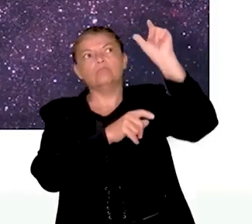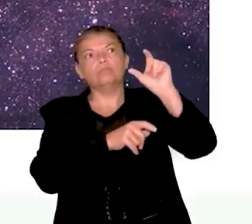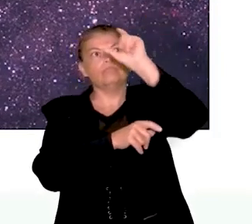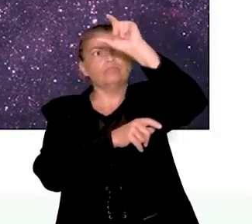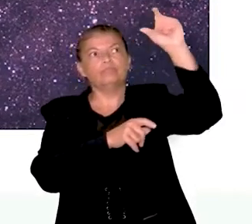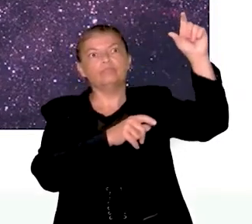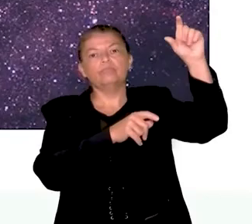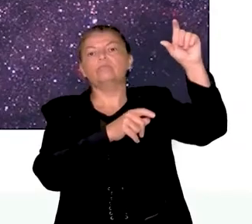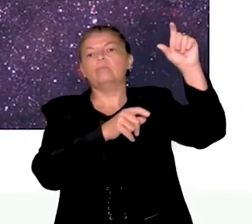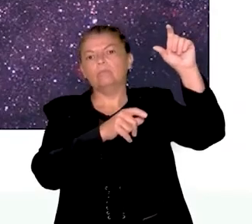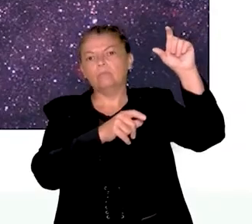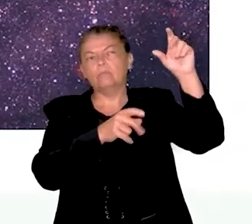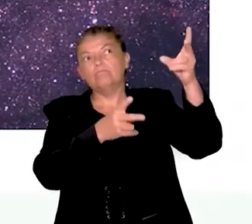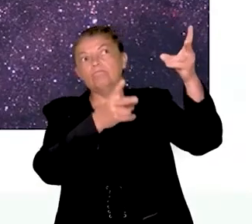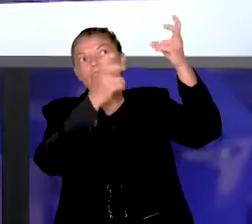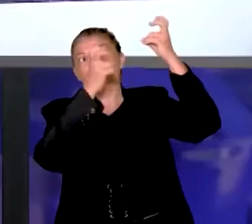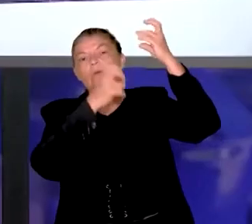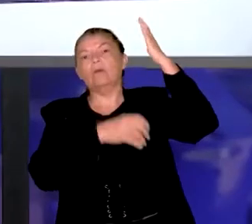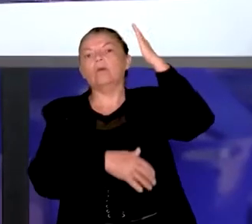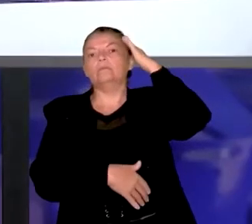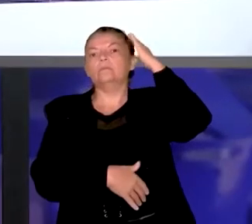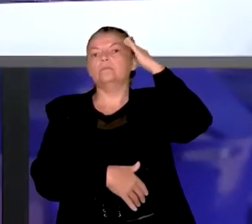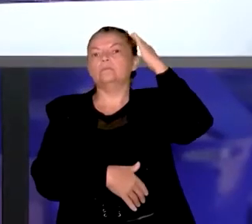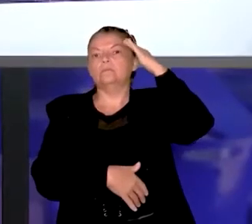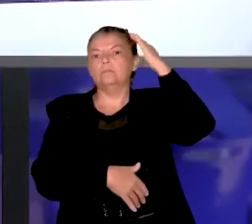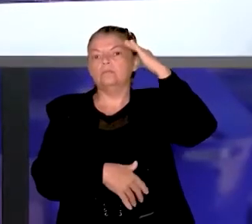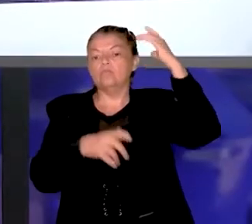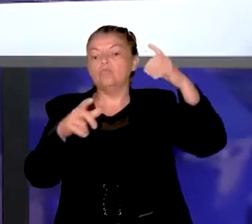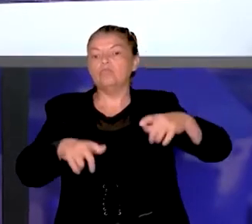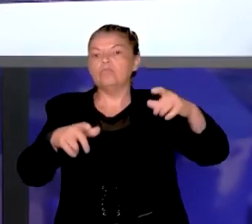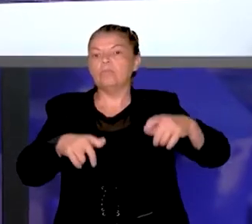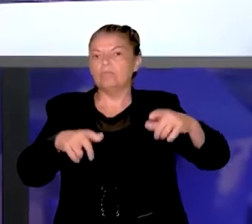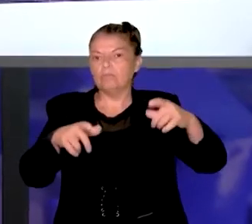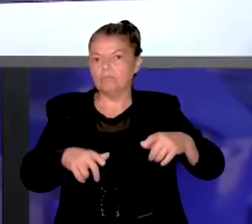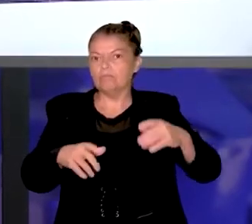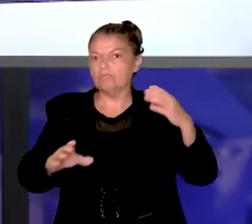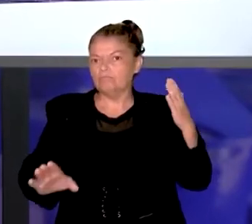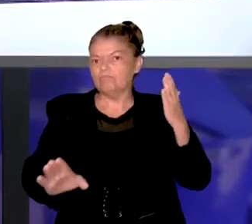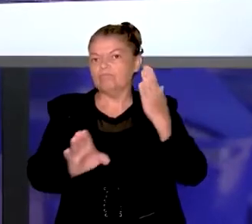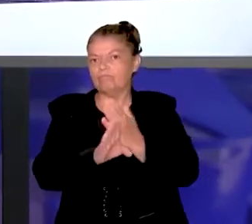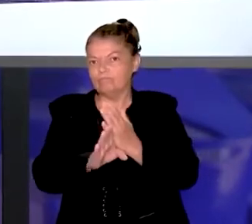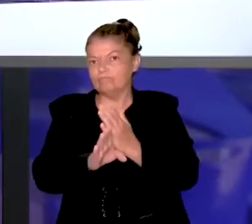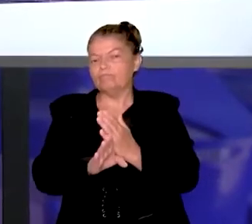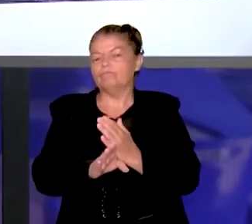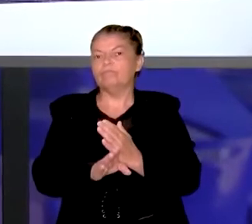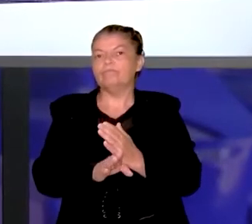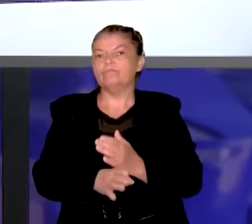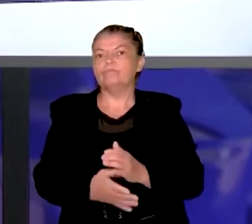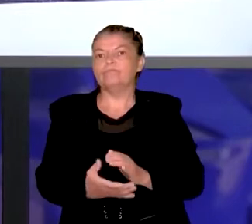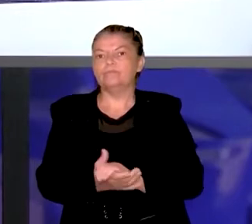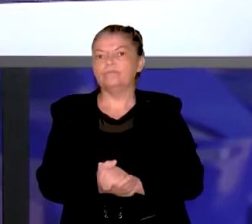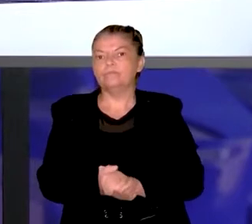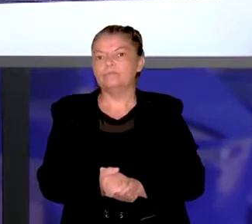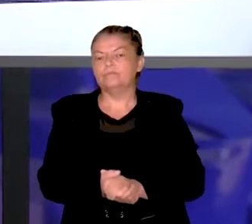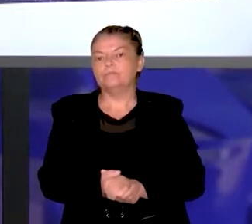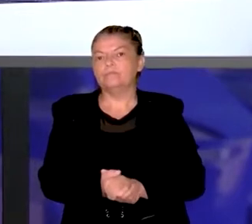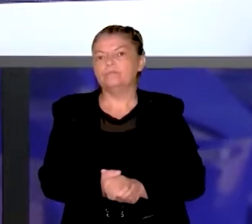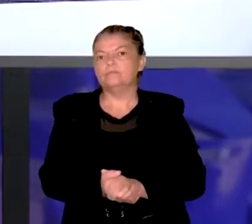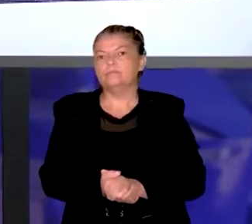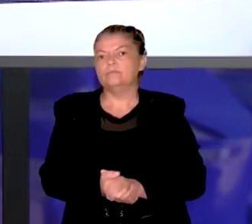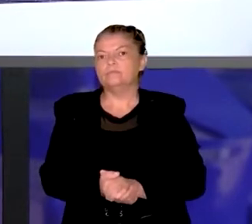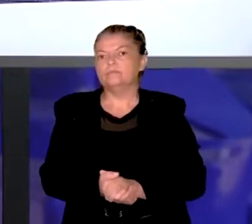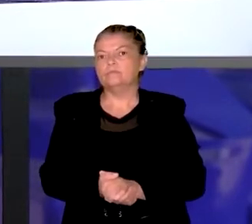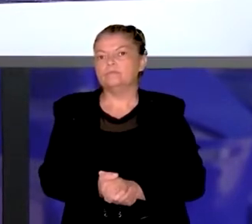povos nativos da Amazônia brasileira, da Oceania, e é uma das constelações mais conhecidas